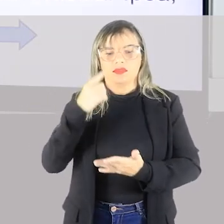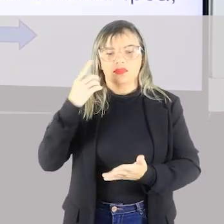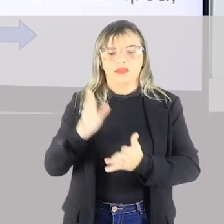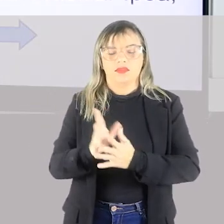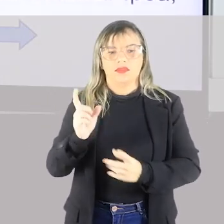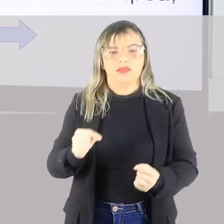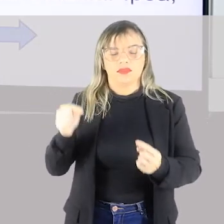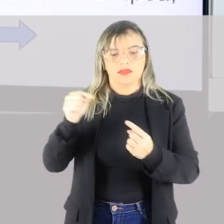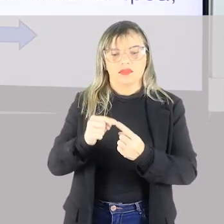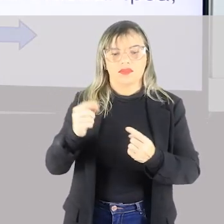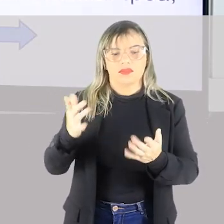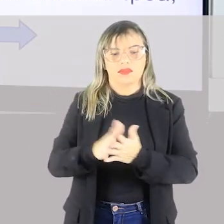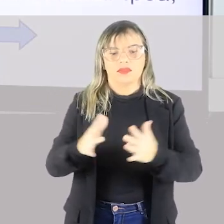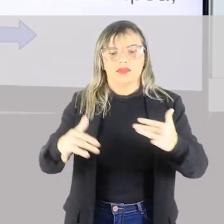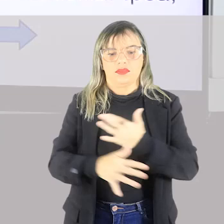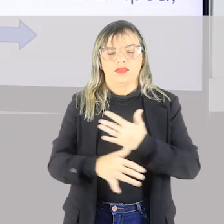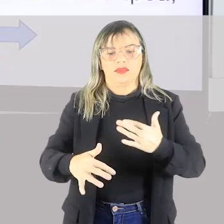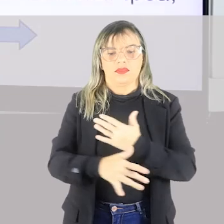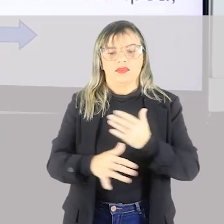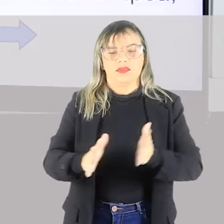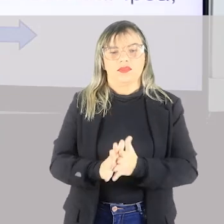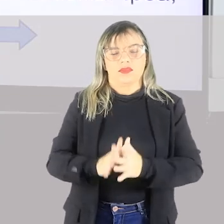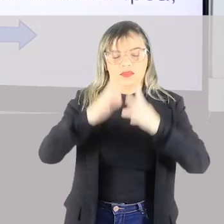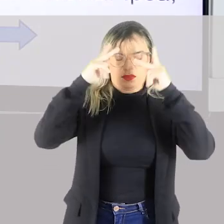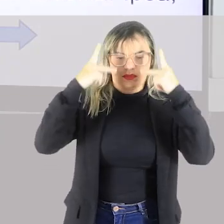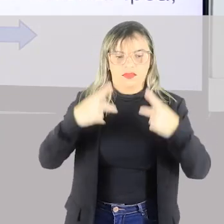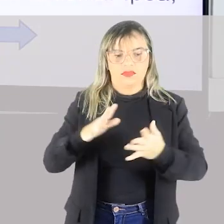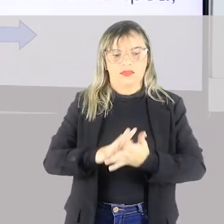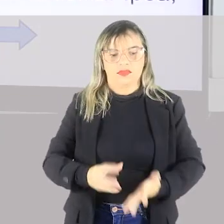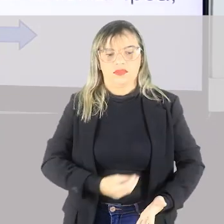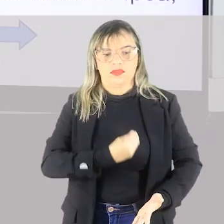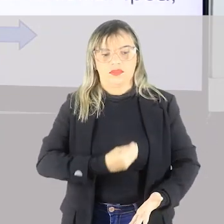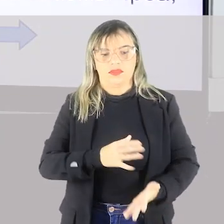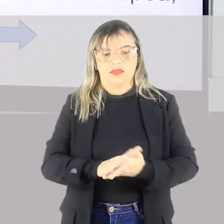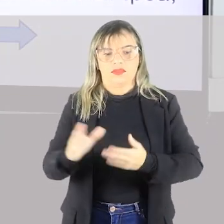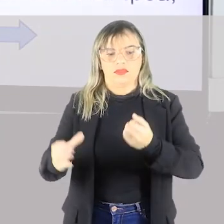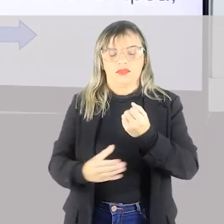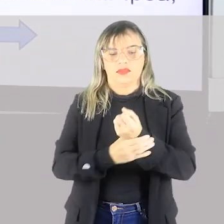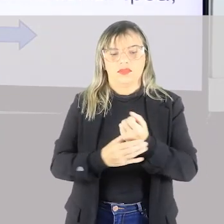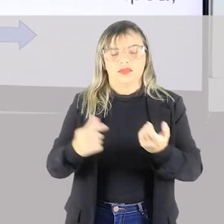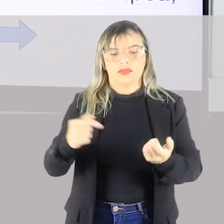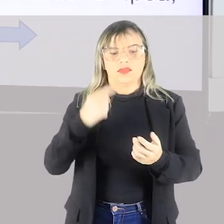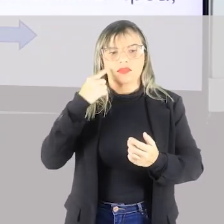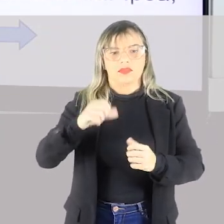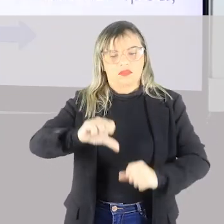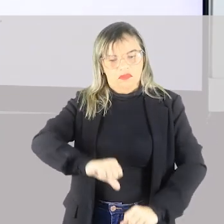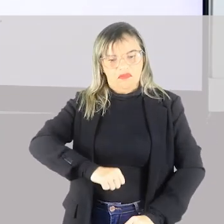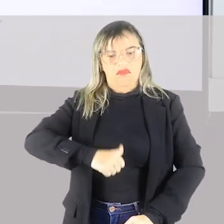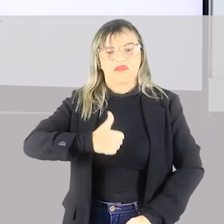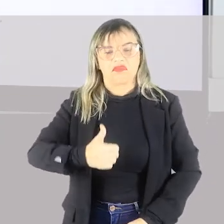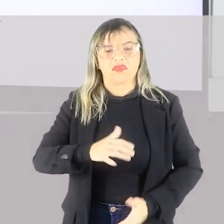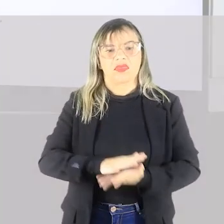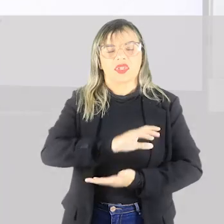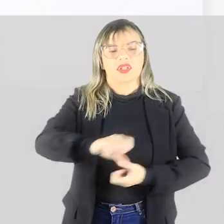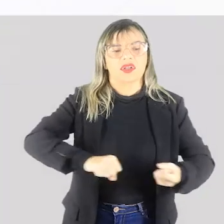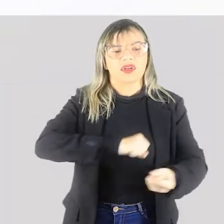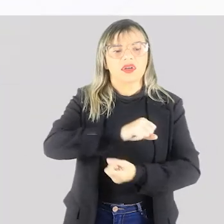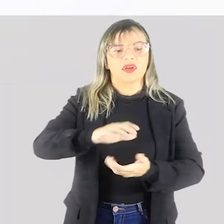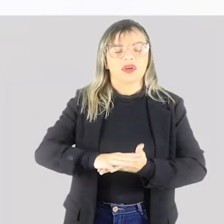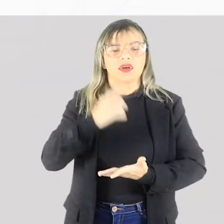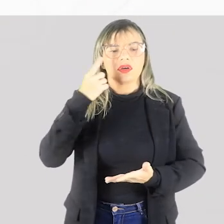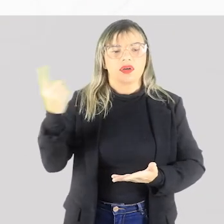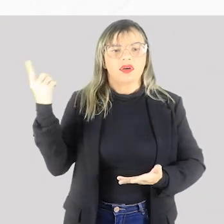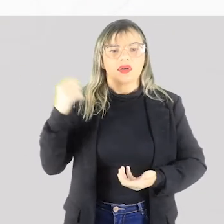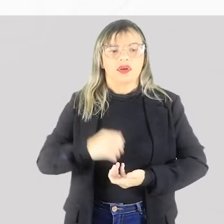finalidade de tornar as cidades e os assentamentos humanos inclusivos, seguros, resilientes e sustentáveis, certo? E aí a pergunta é